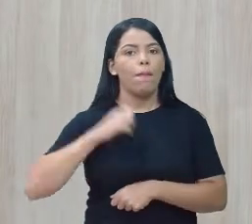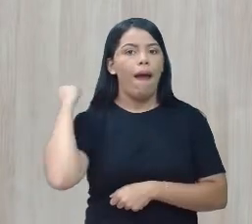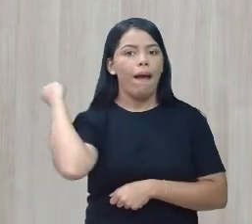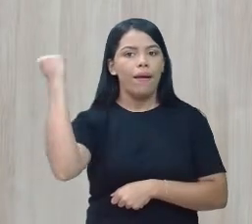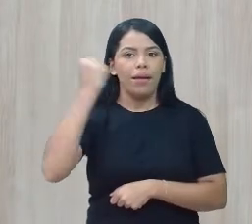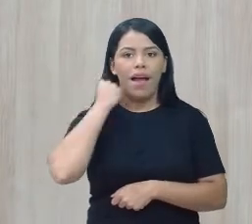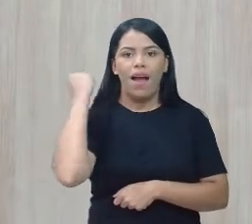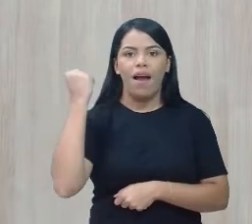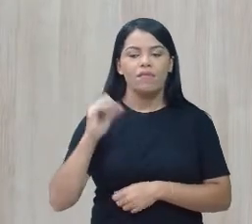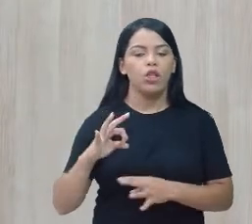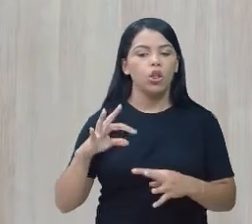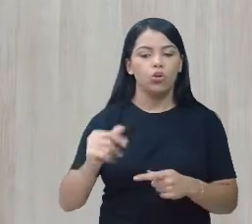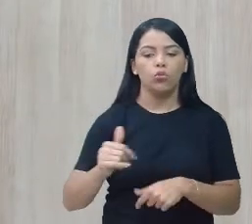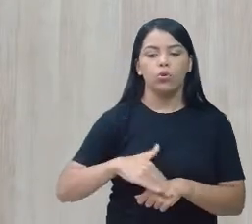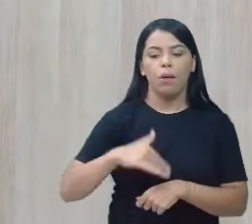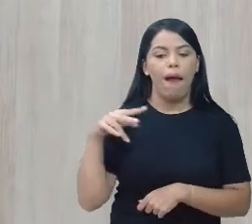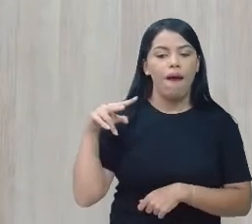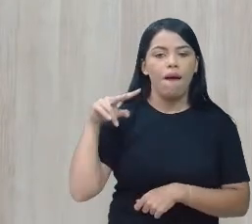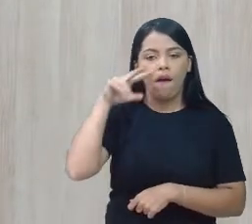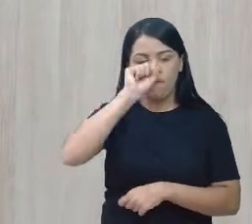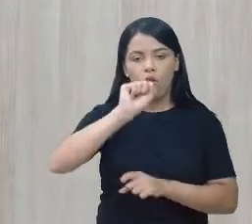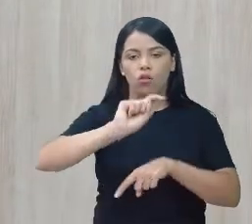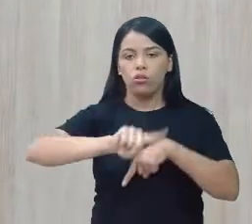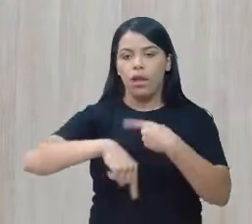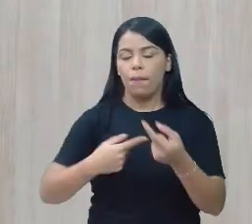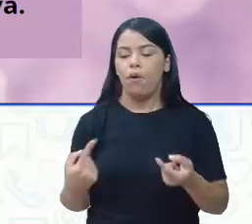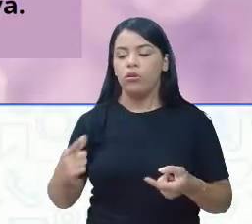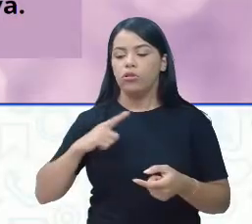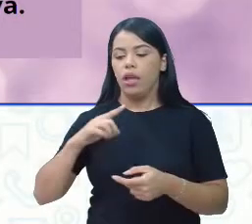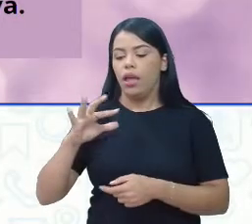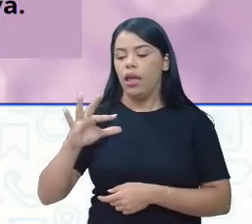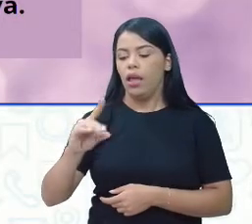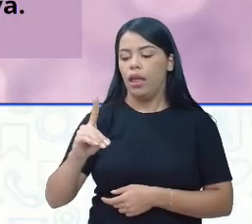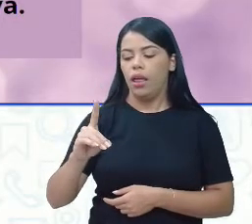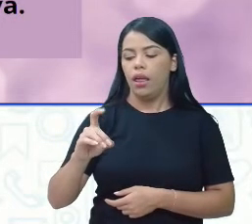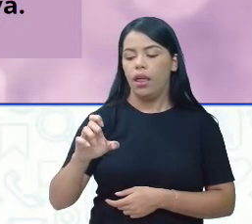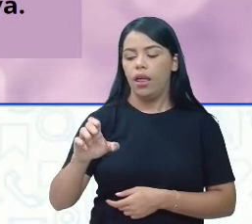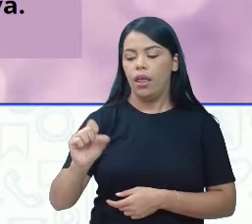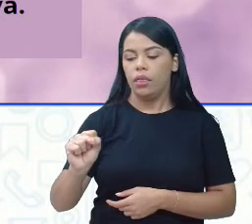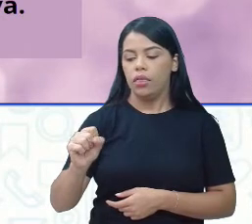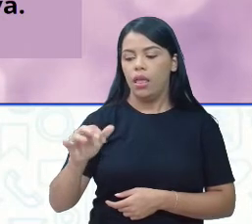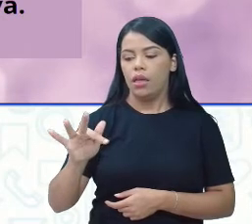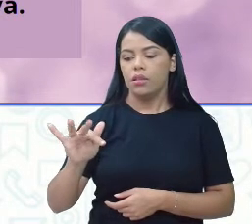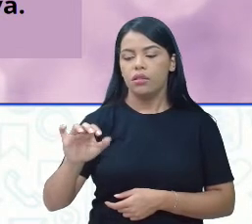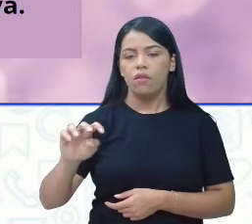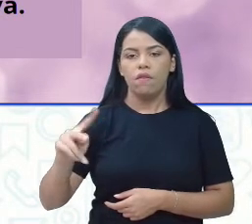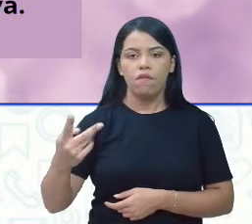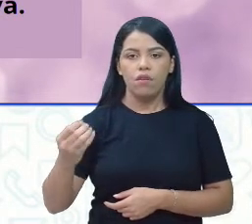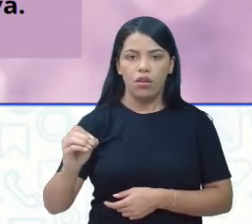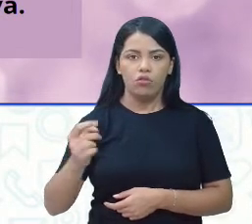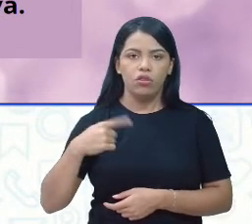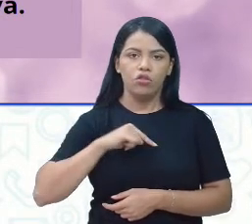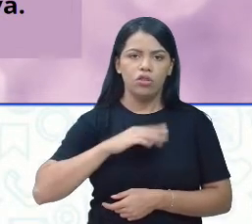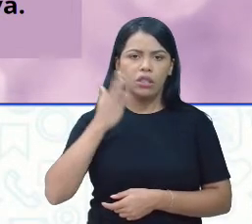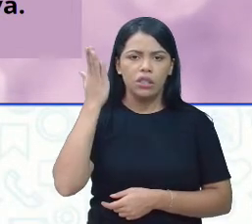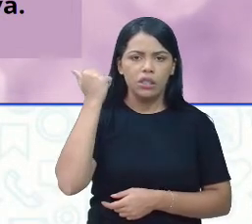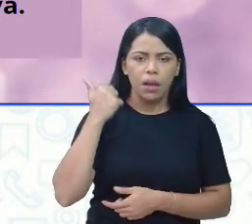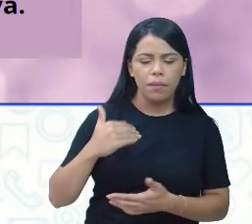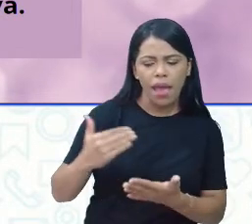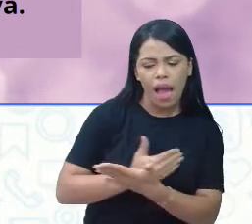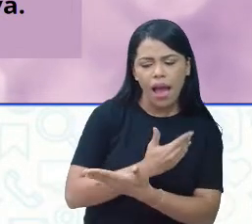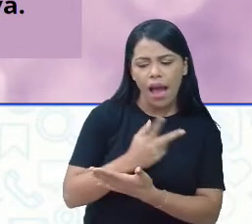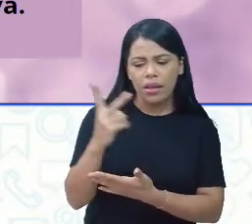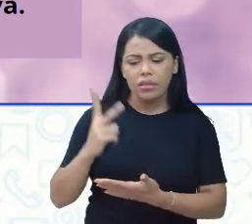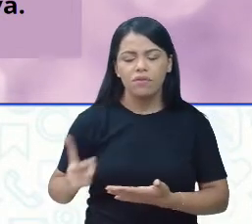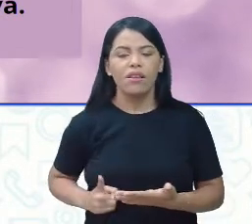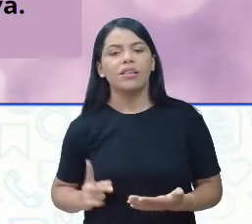nesse momento. Por último, a gente tem o desfecho, que a gente bem sabe é o final, né? Que nem sempre é um final feliz, tá certo? Então,